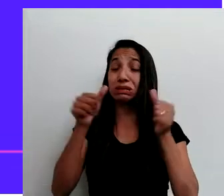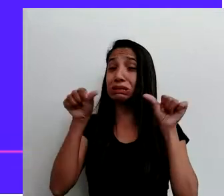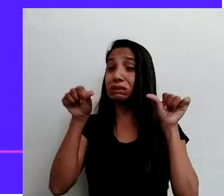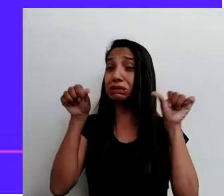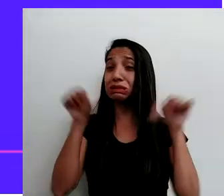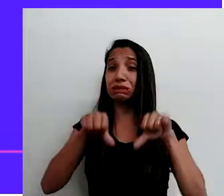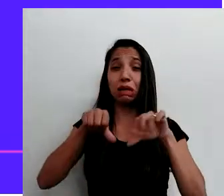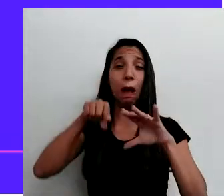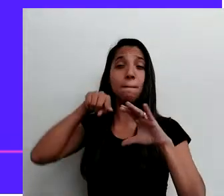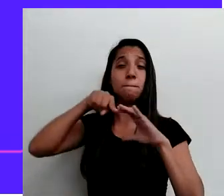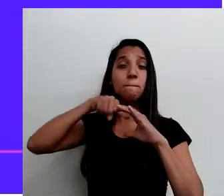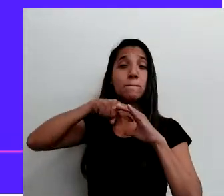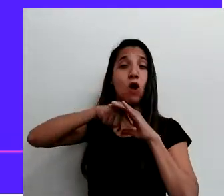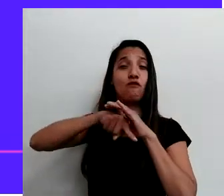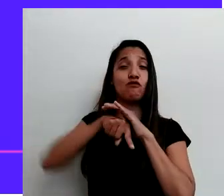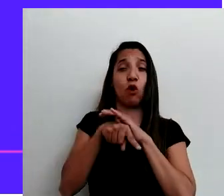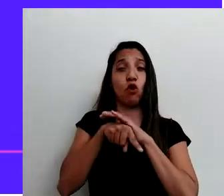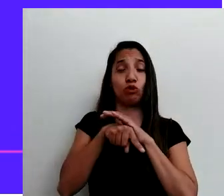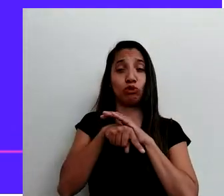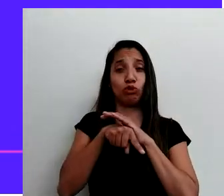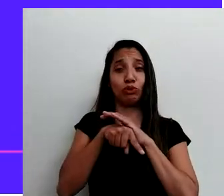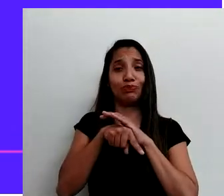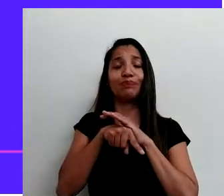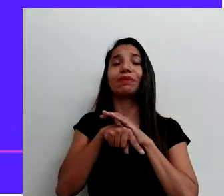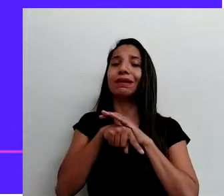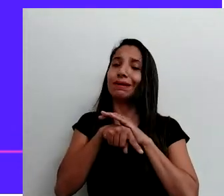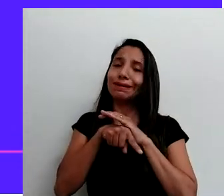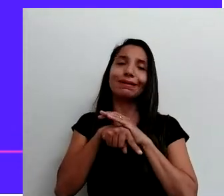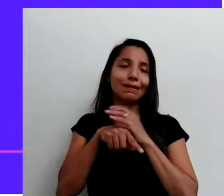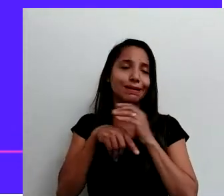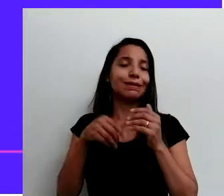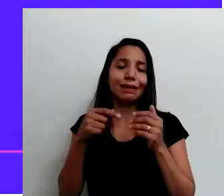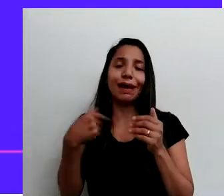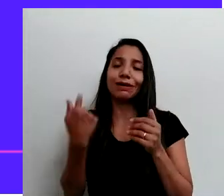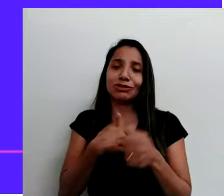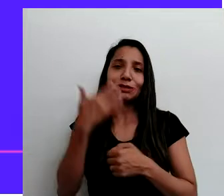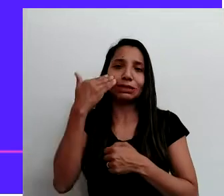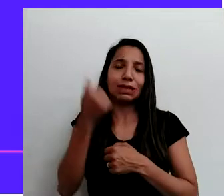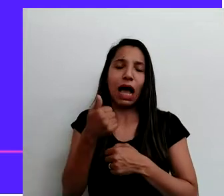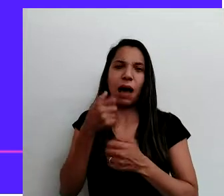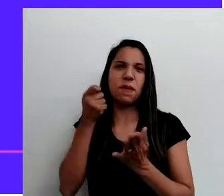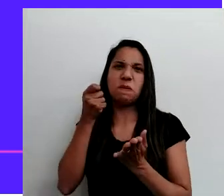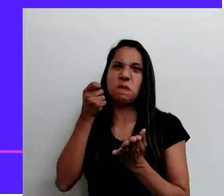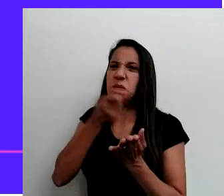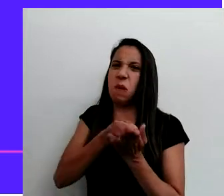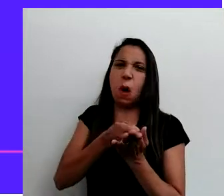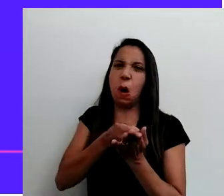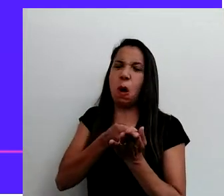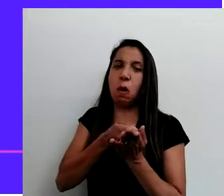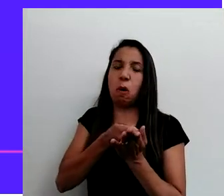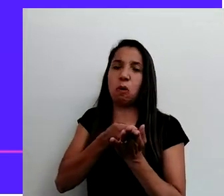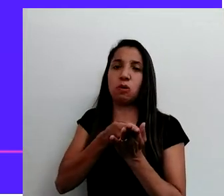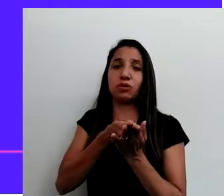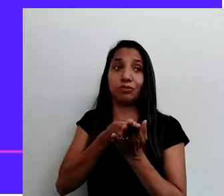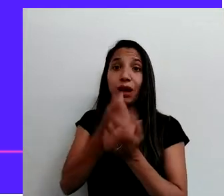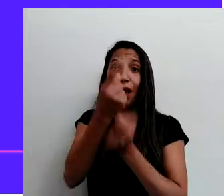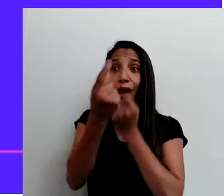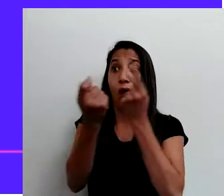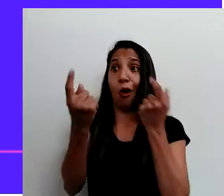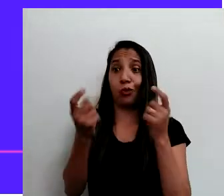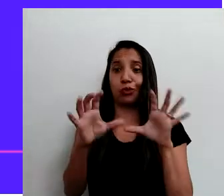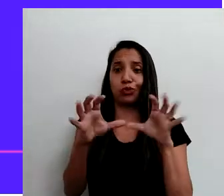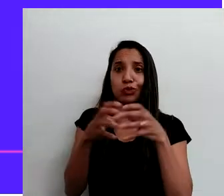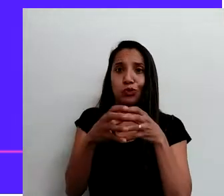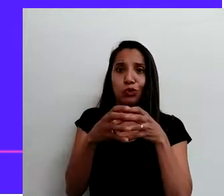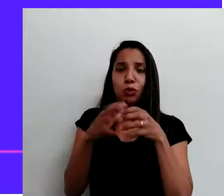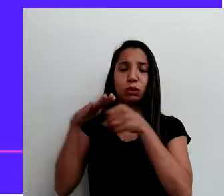essa estrutura que é tão opressora para muitos grupos, para basicamente a maioria da população,